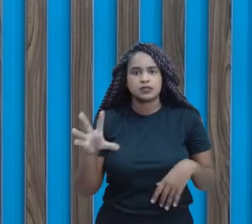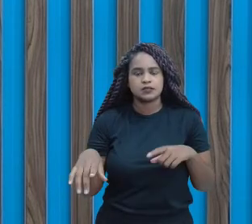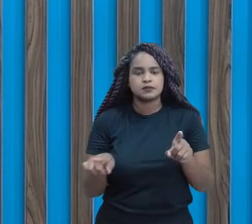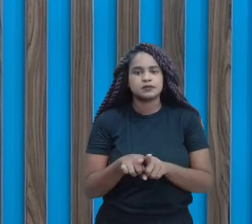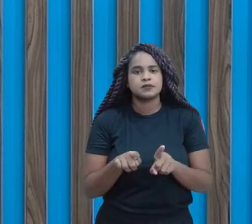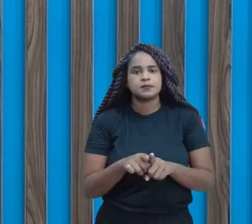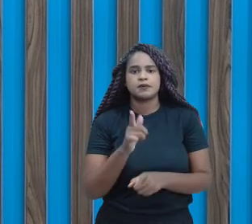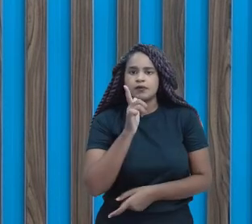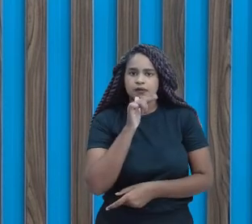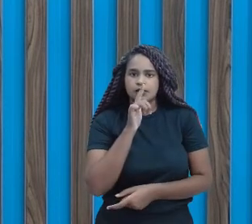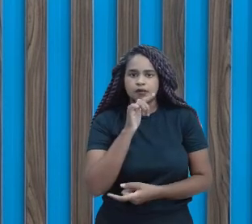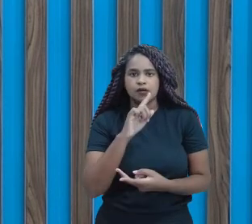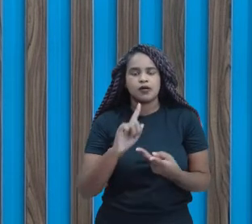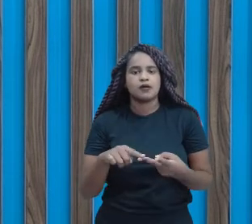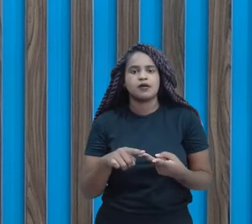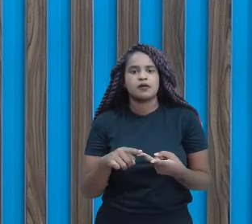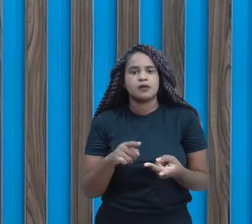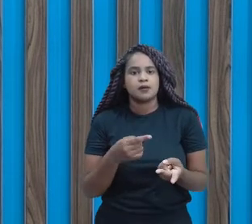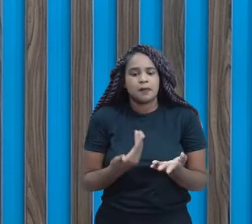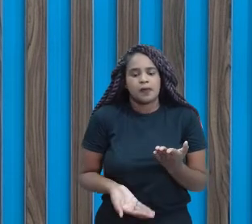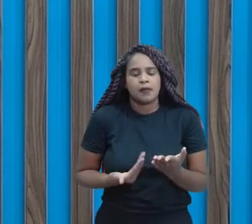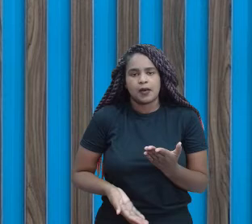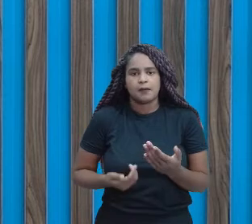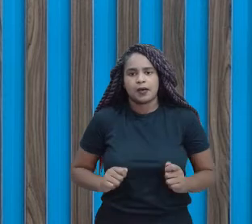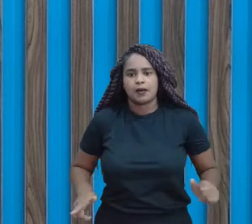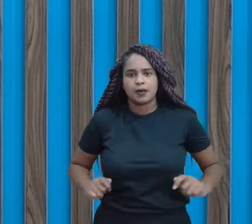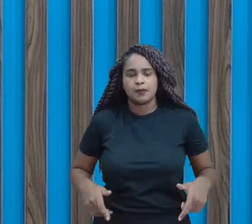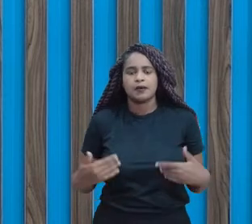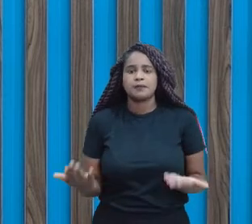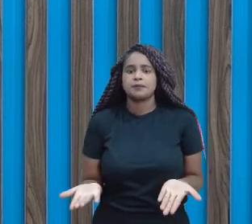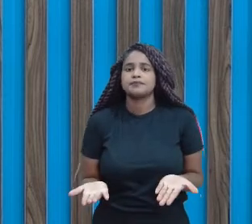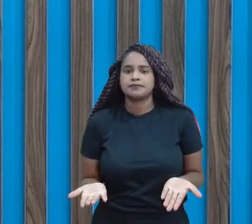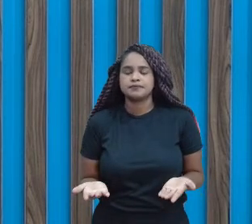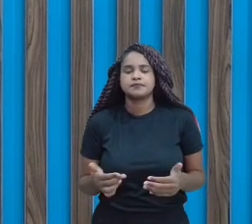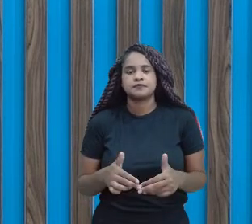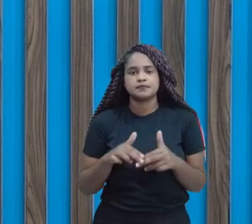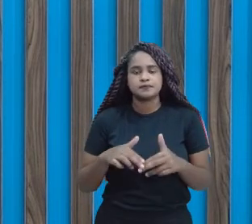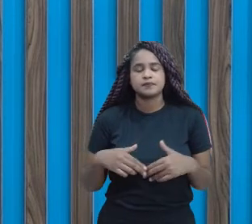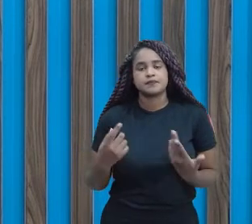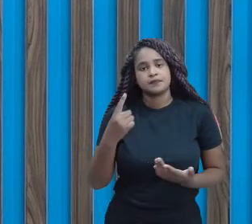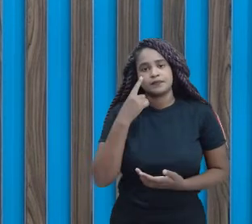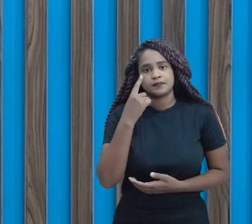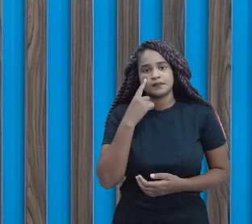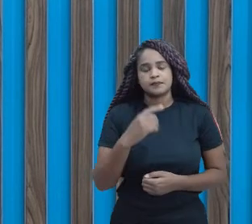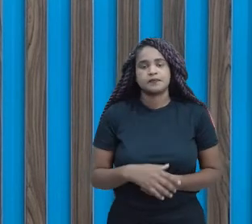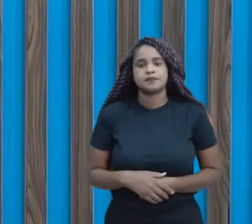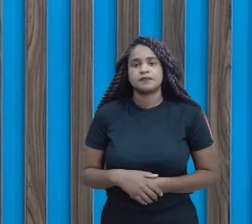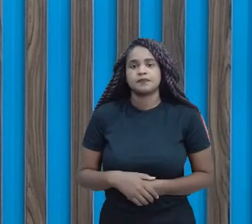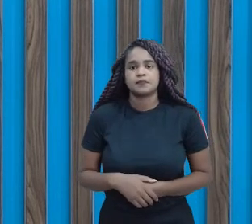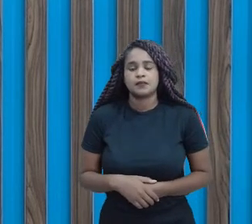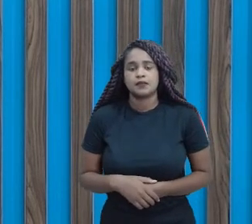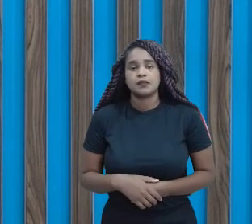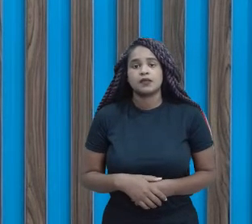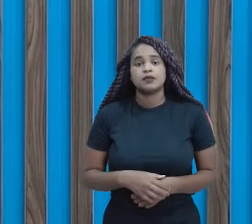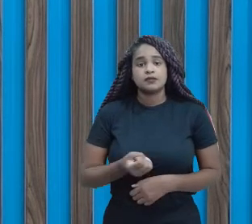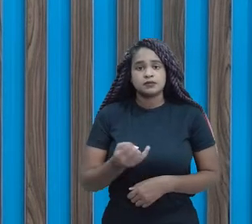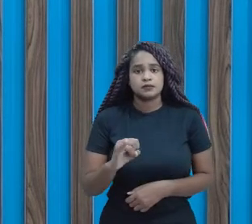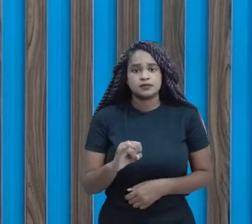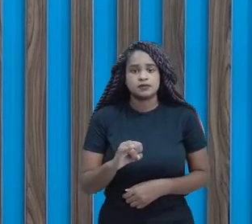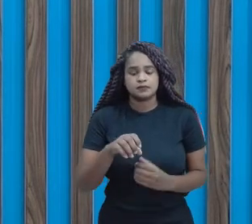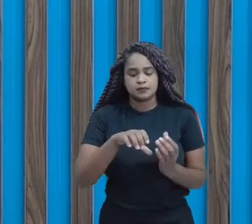de água produzida, desperdiçada aí, e vai para onde? Teoricamente, deveria ir para uma tubulação de